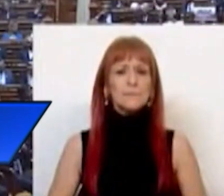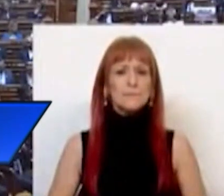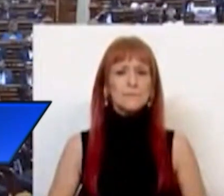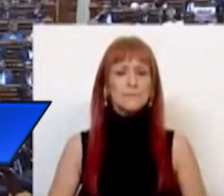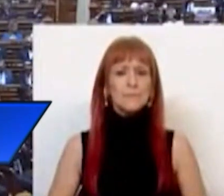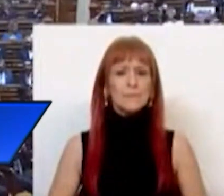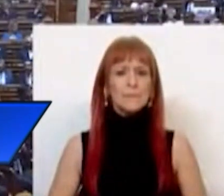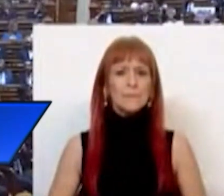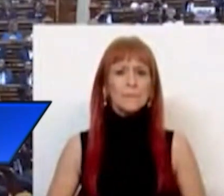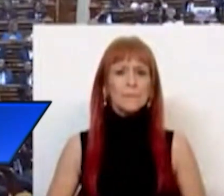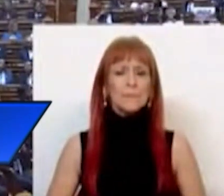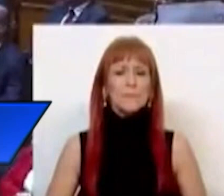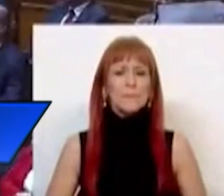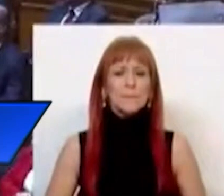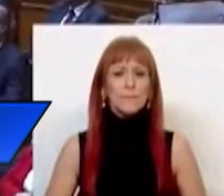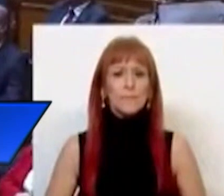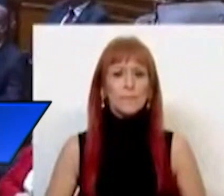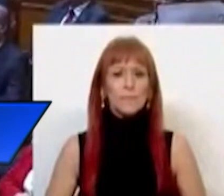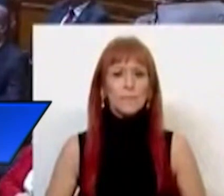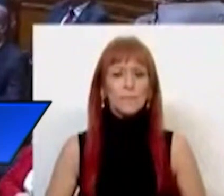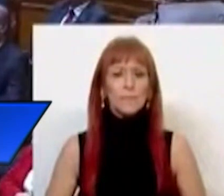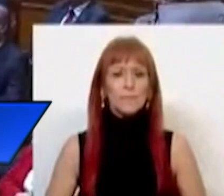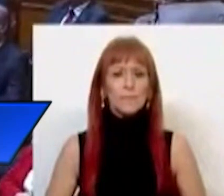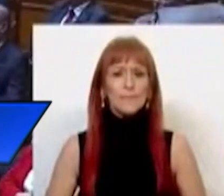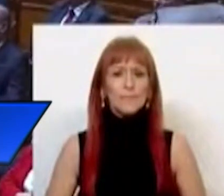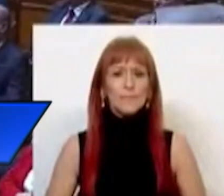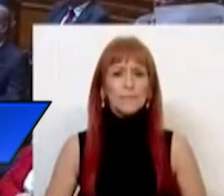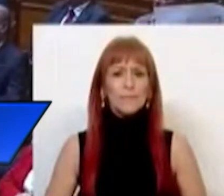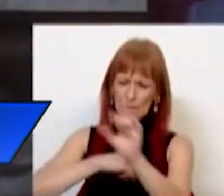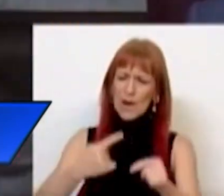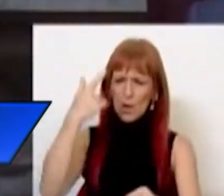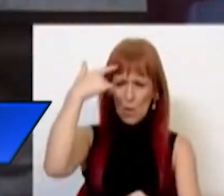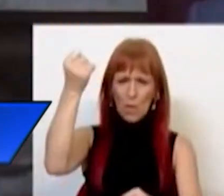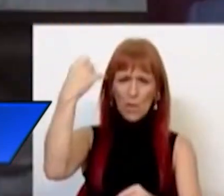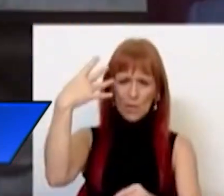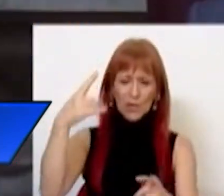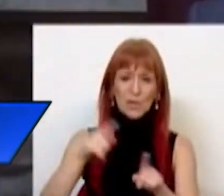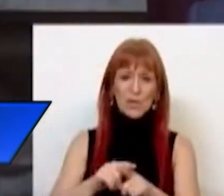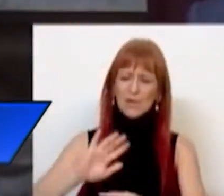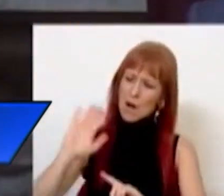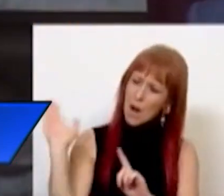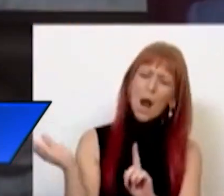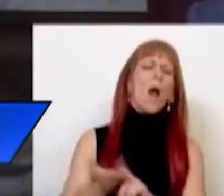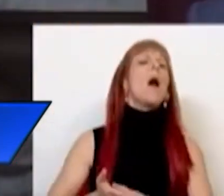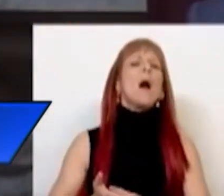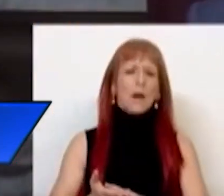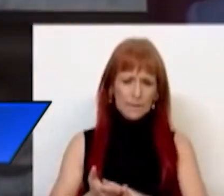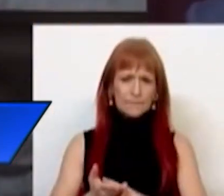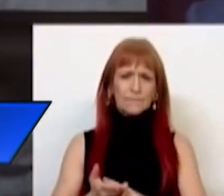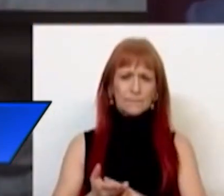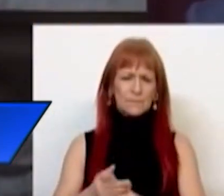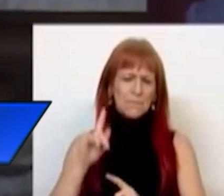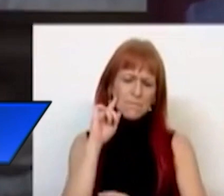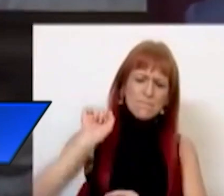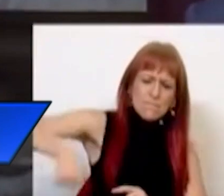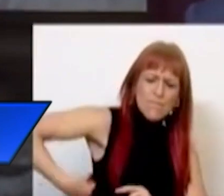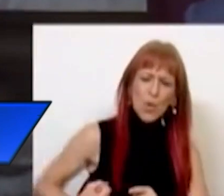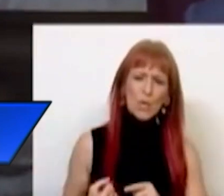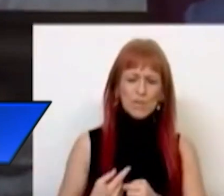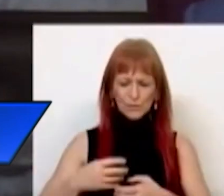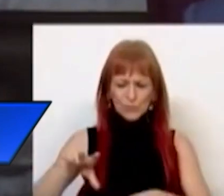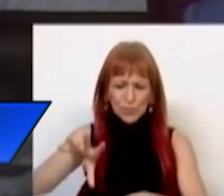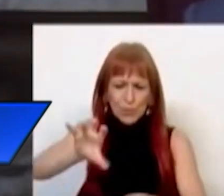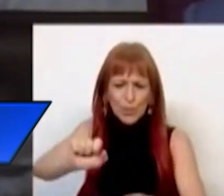para que conflitos nacionais e internacionais sejam resolvidos condenamos a violação da